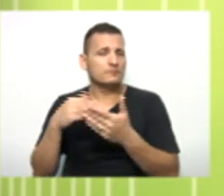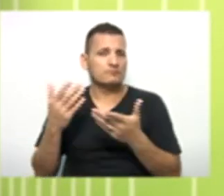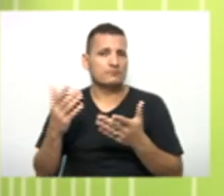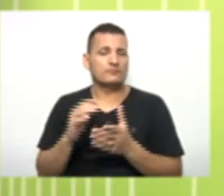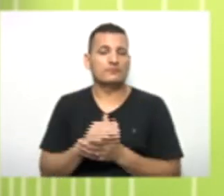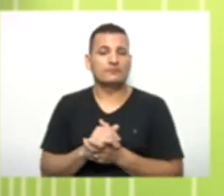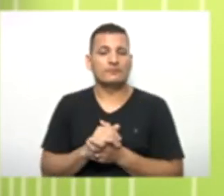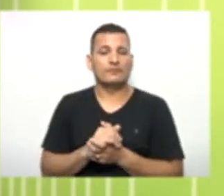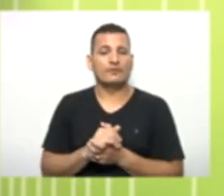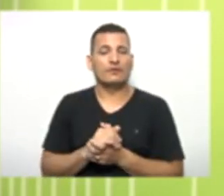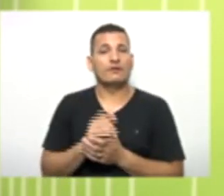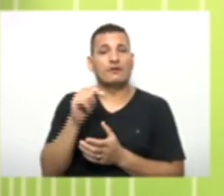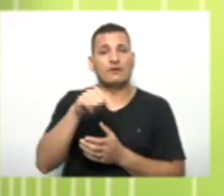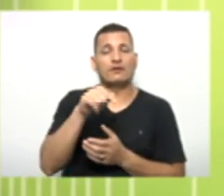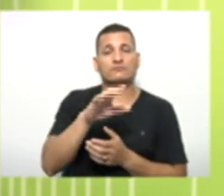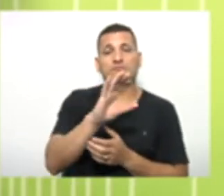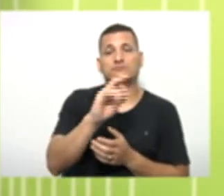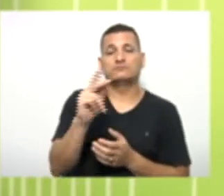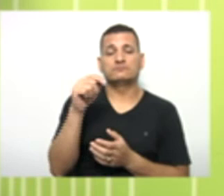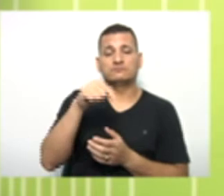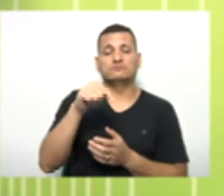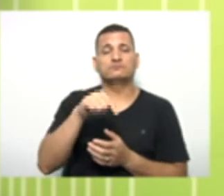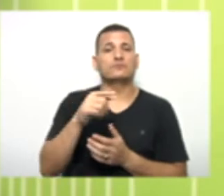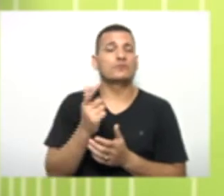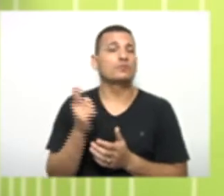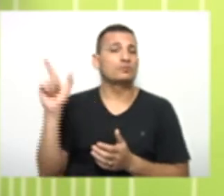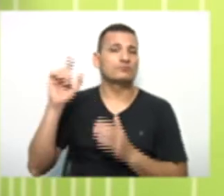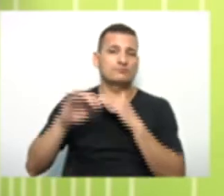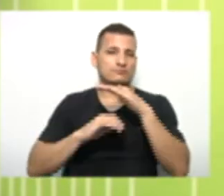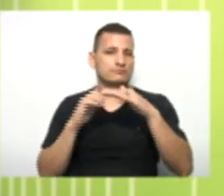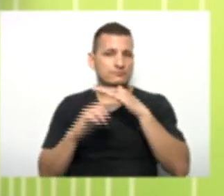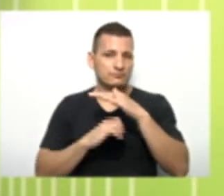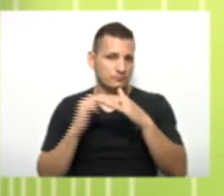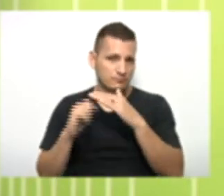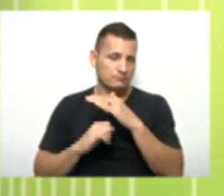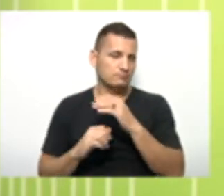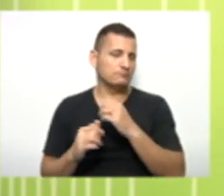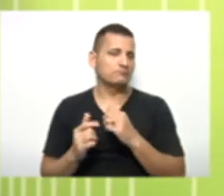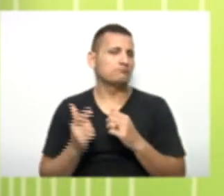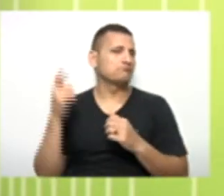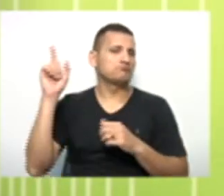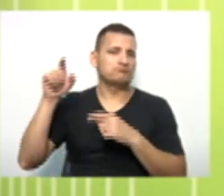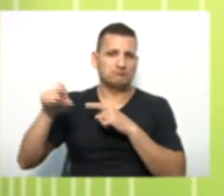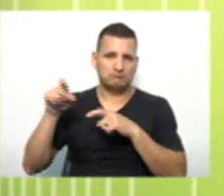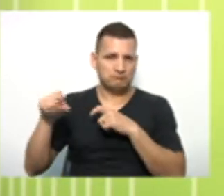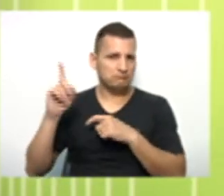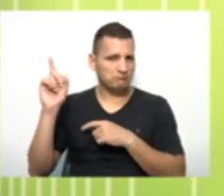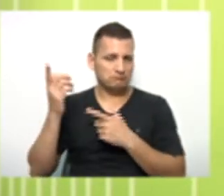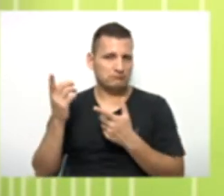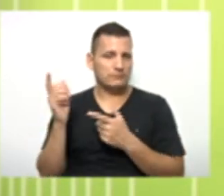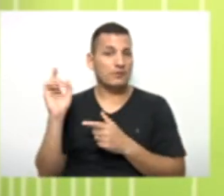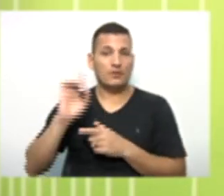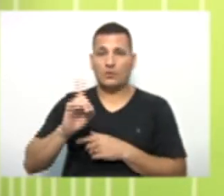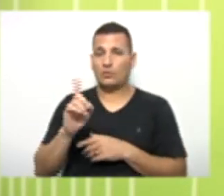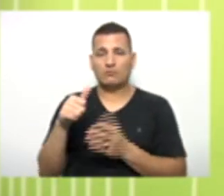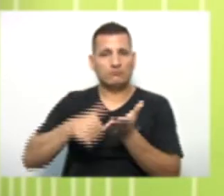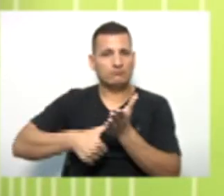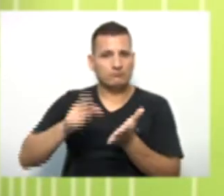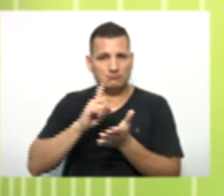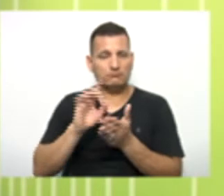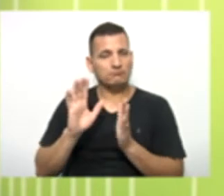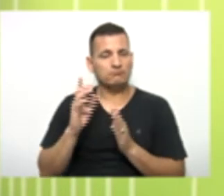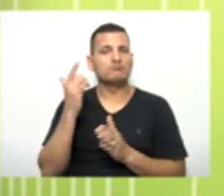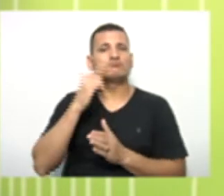acontece? Ela pega e vai atrás de outros produtores rurais que não são cooperados e consegue